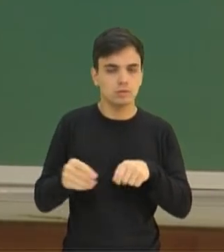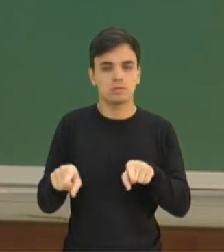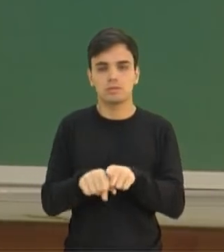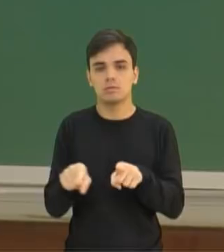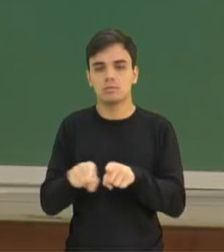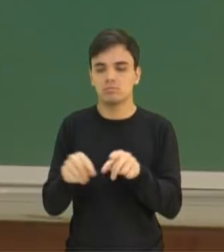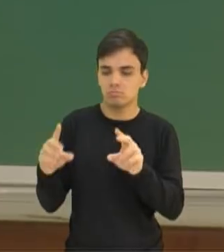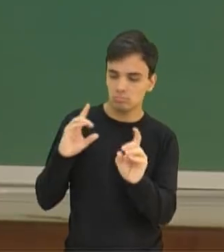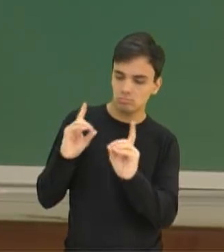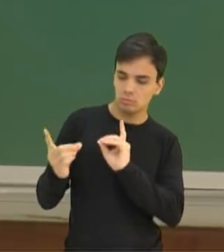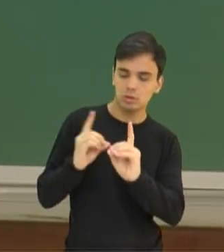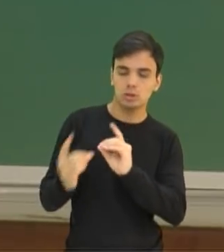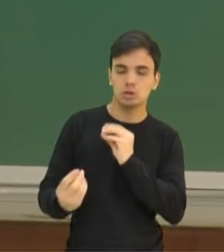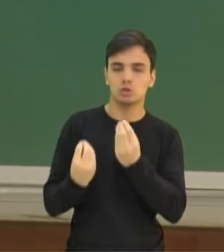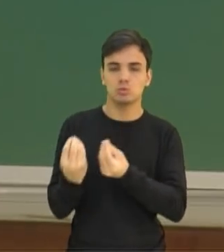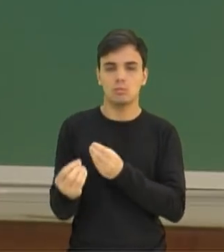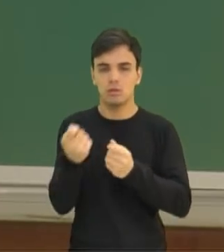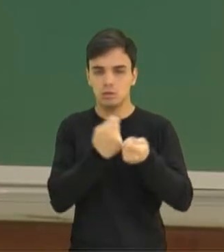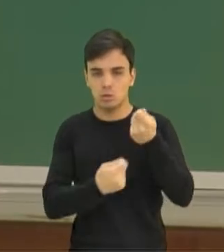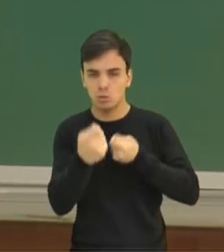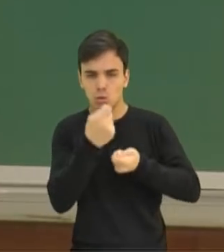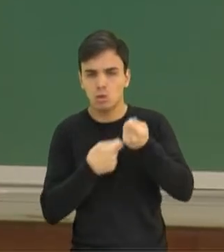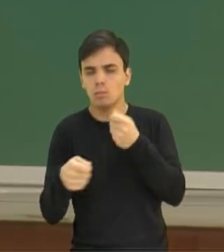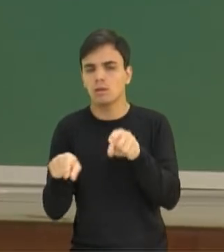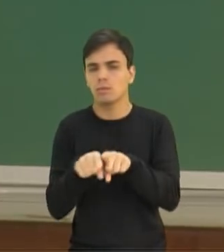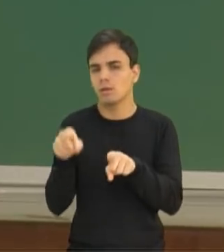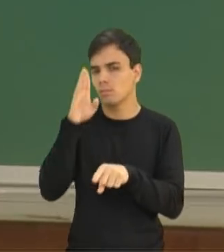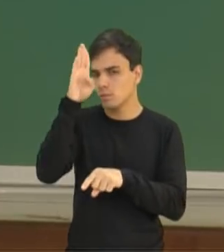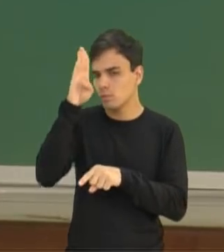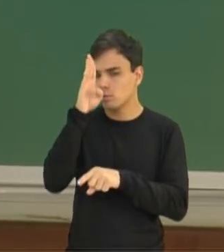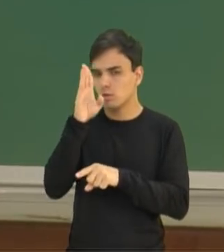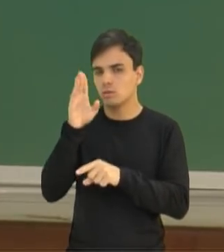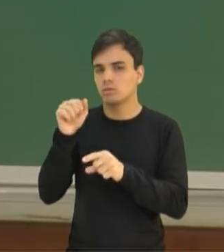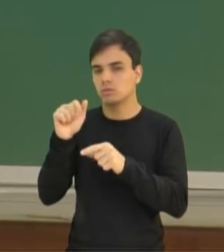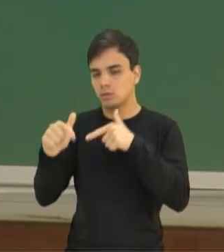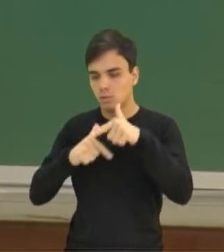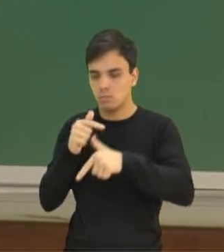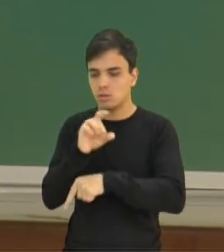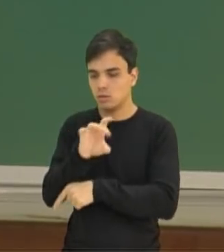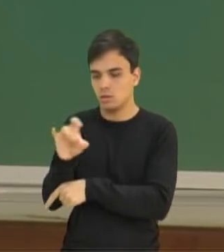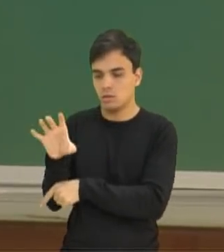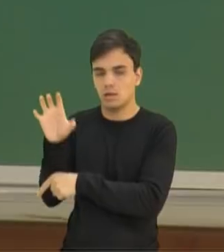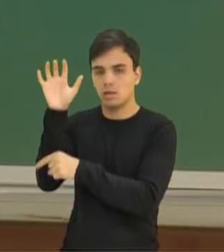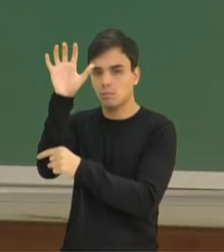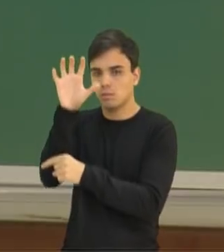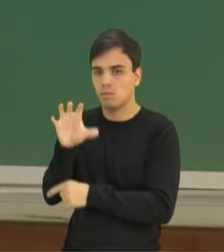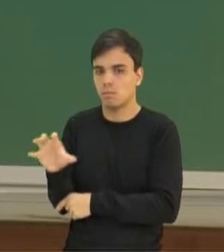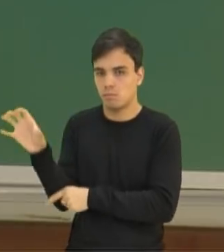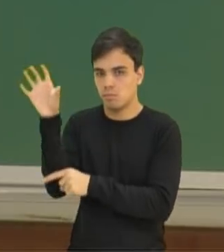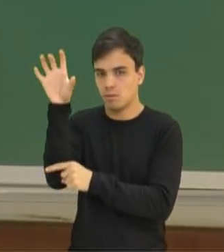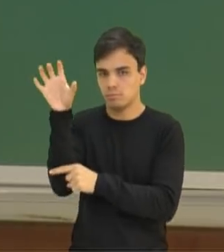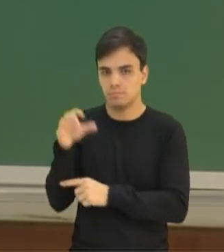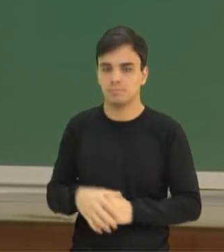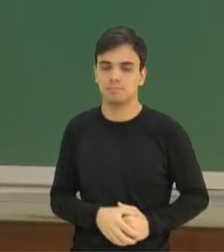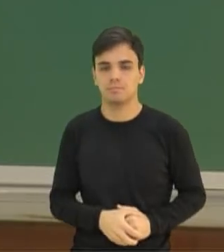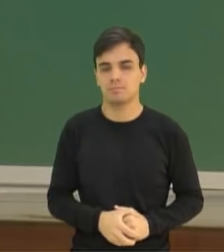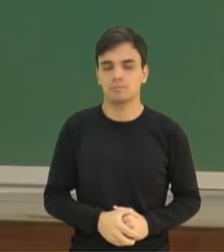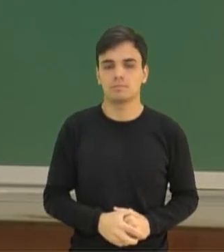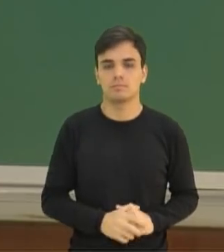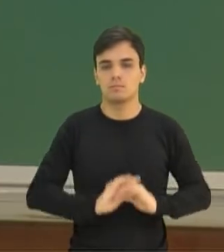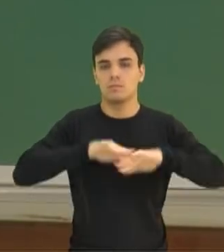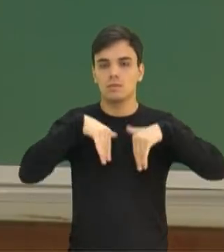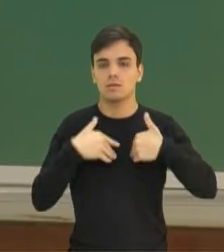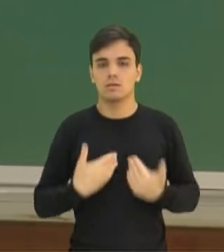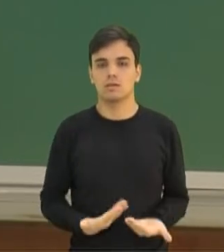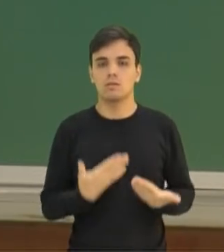essa dinâmica econômica e principais atividades de cada região, né? Por isso a ideia da retomada. Então vamos às respostas